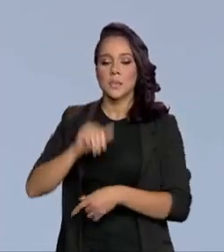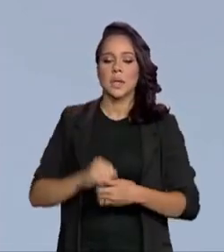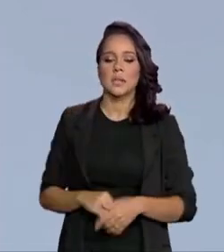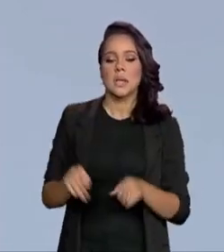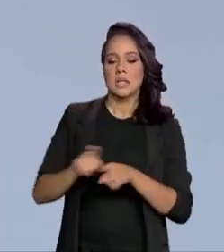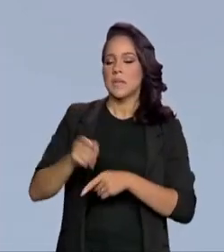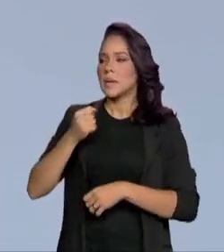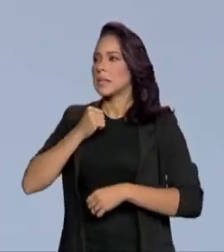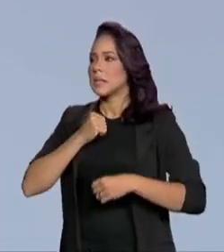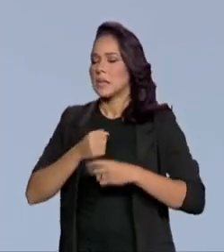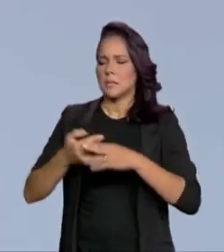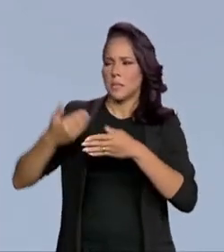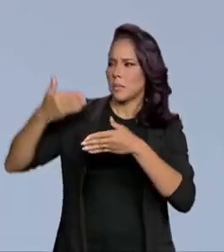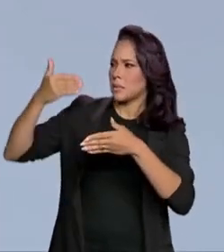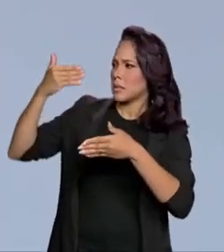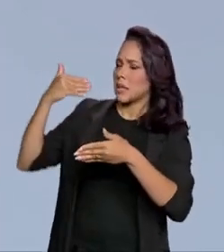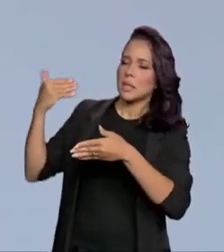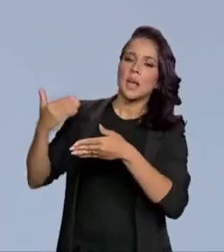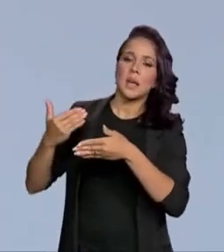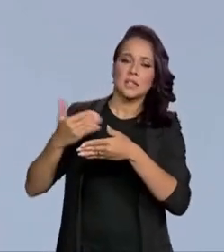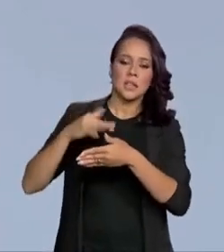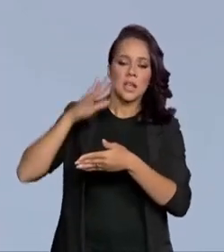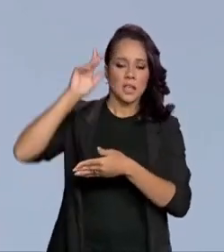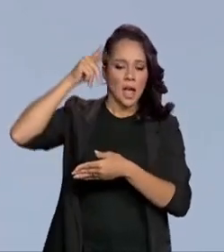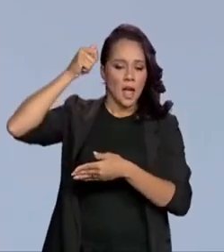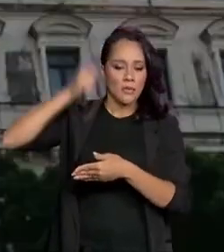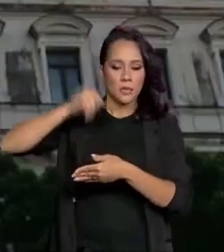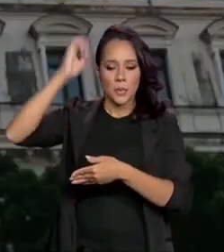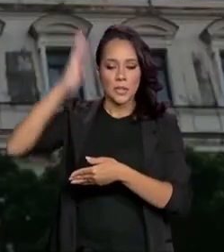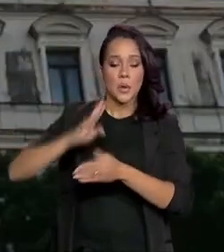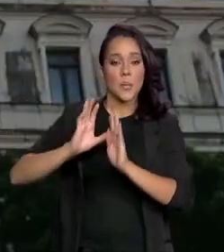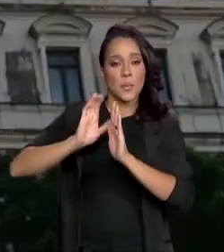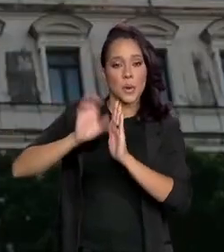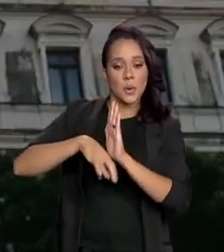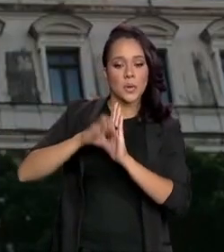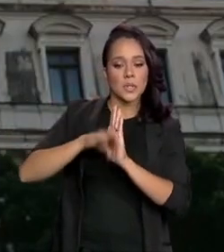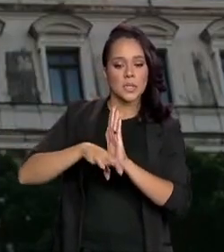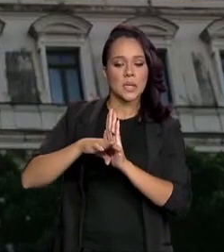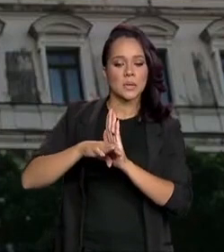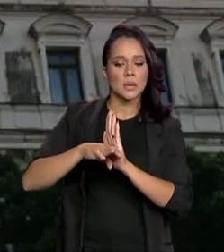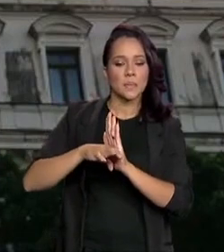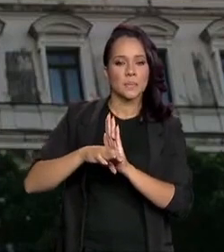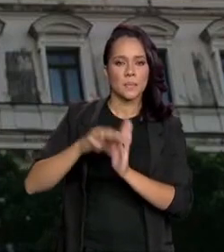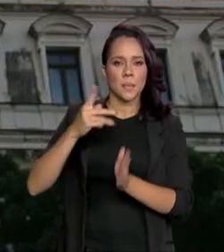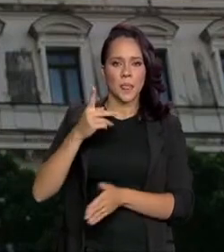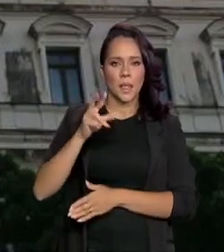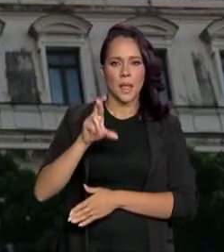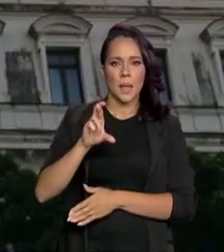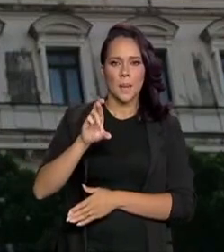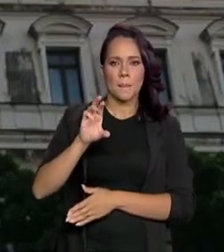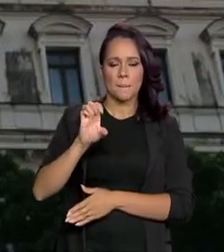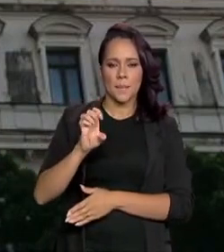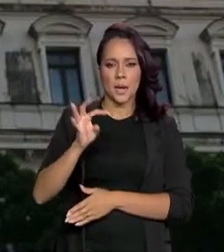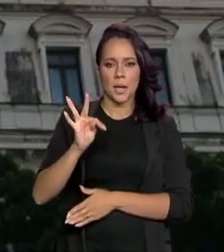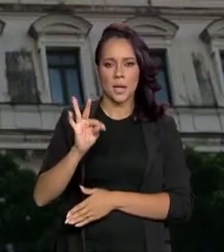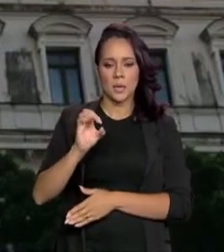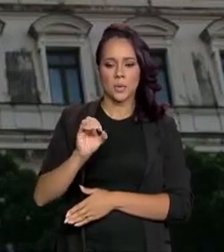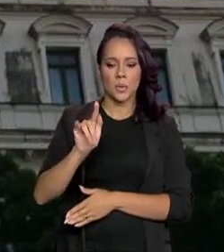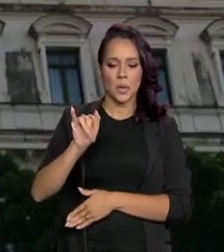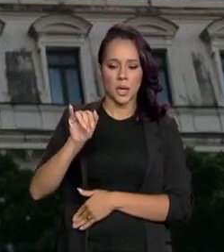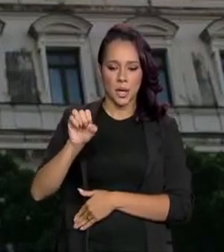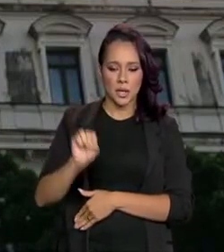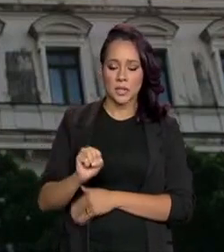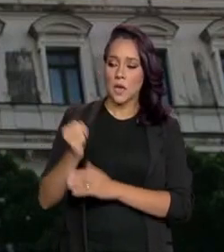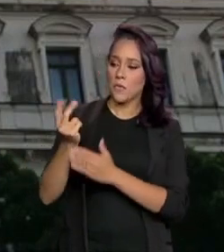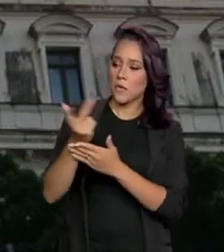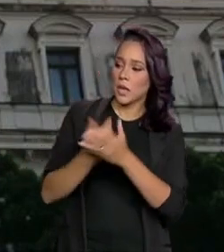a ancestralidade afro-brasileira, inspirada pelo conceito de pretuguês da filósofa negra Lélia Gonzalez. A